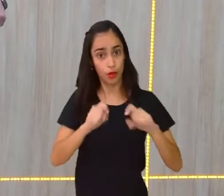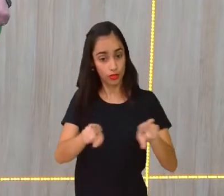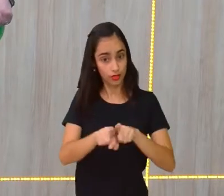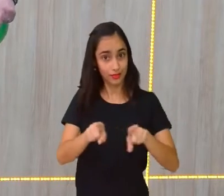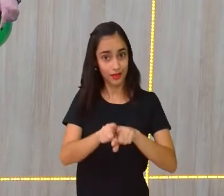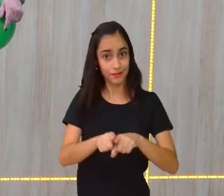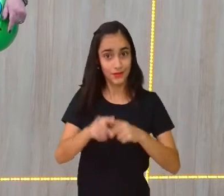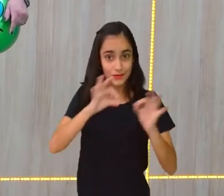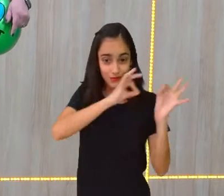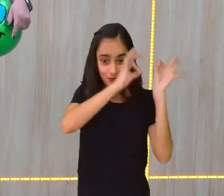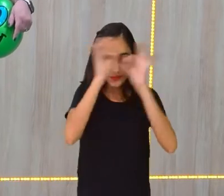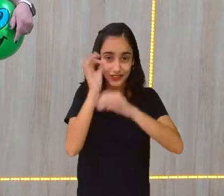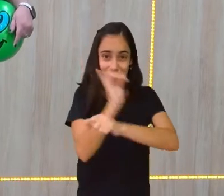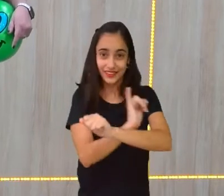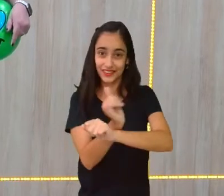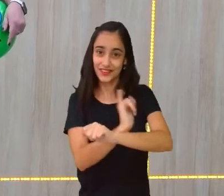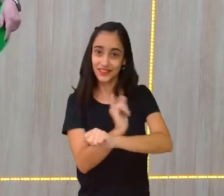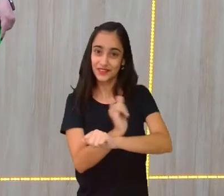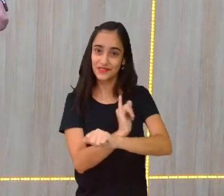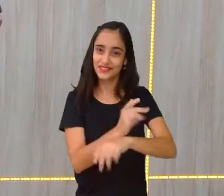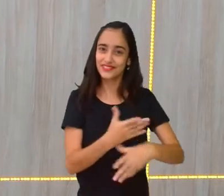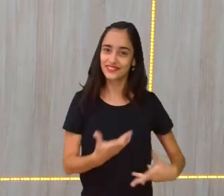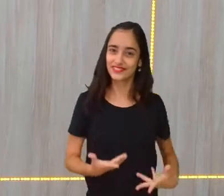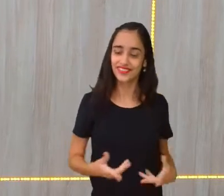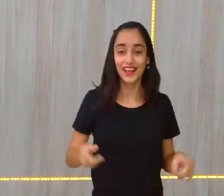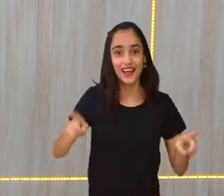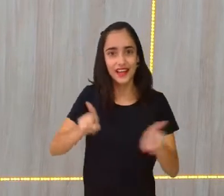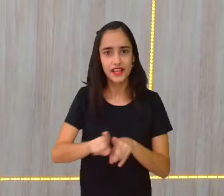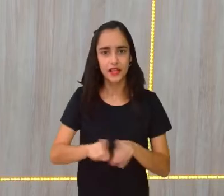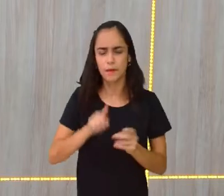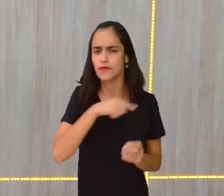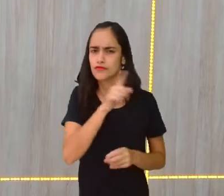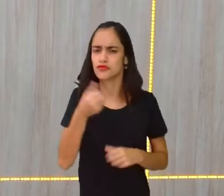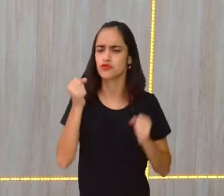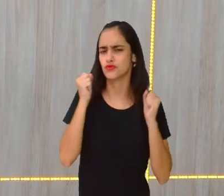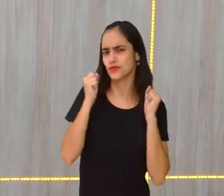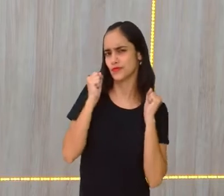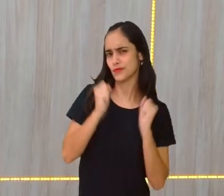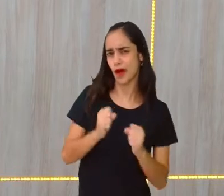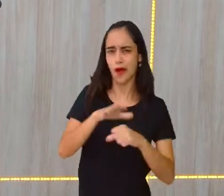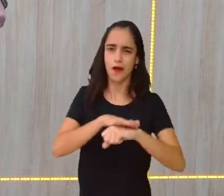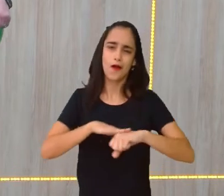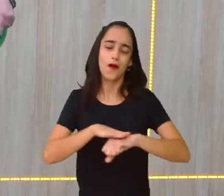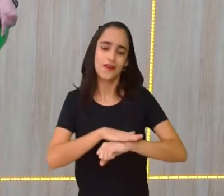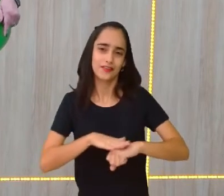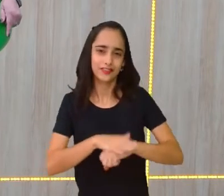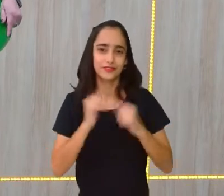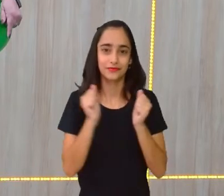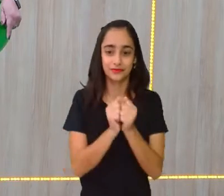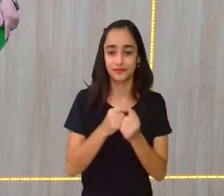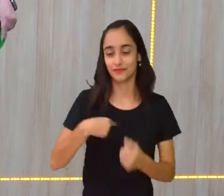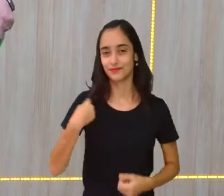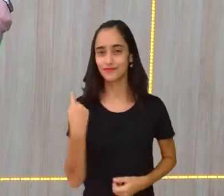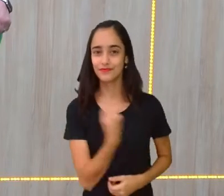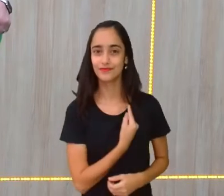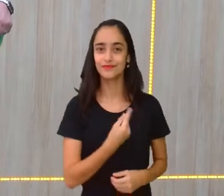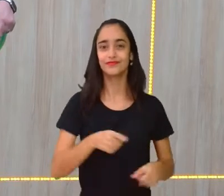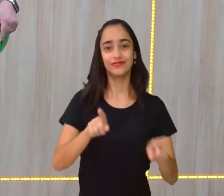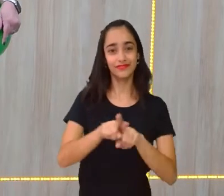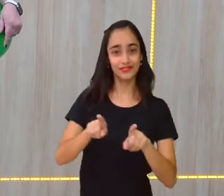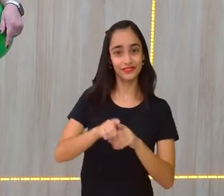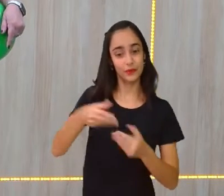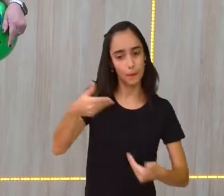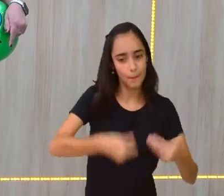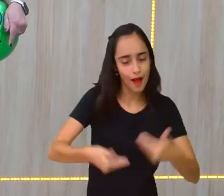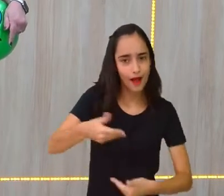YouTube. E através do YouTube, vocês vão poder, pessoal, conversar conosco aí no chat. Eu